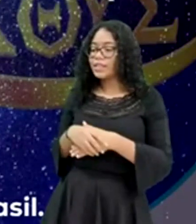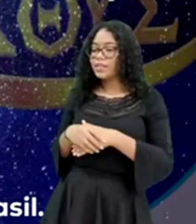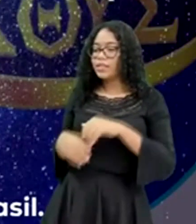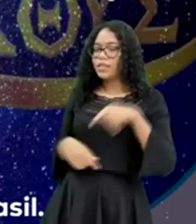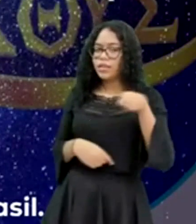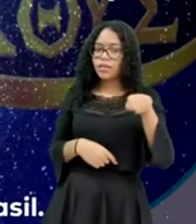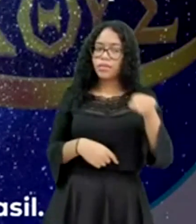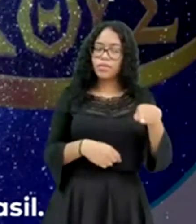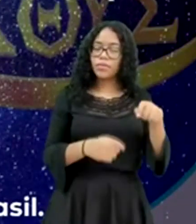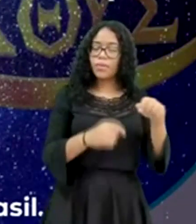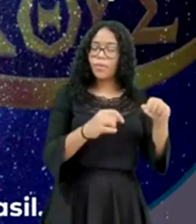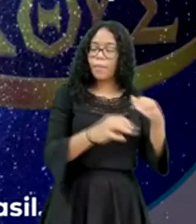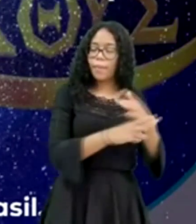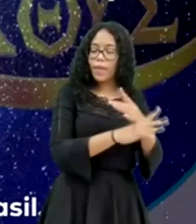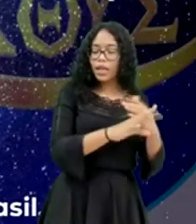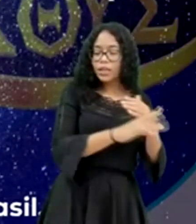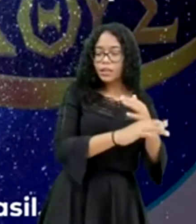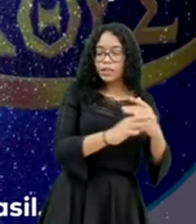este.